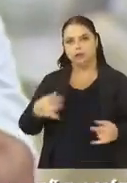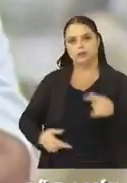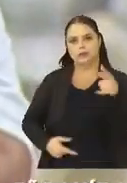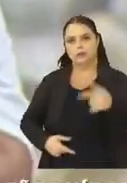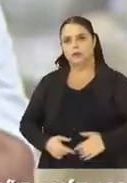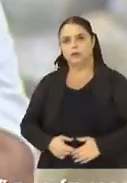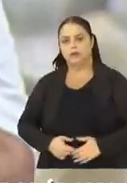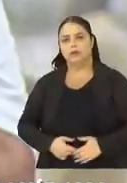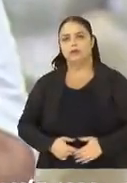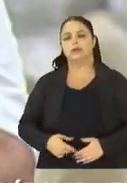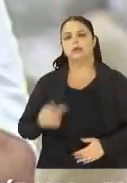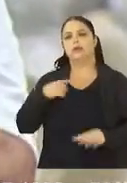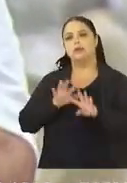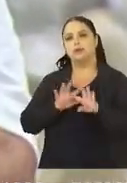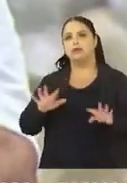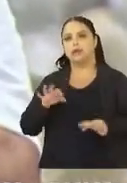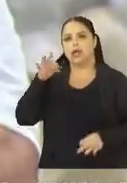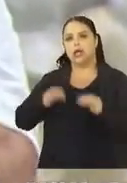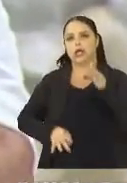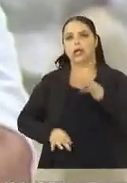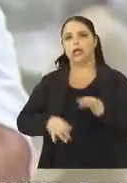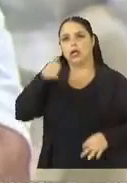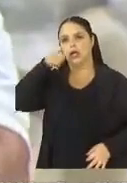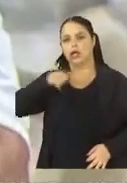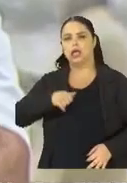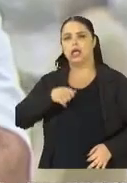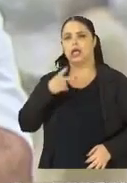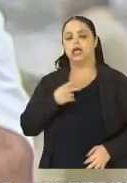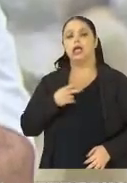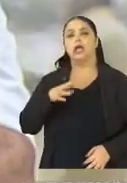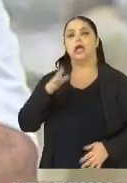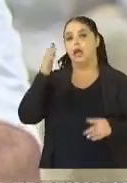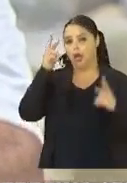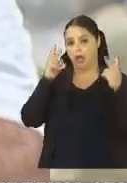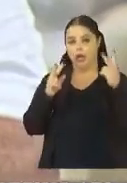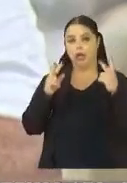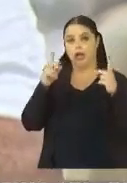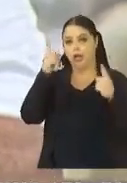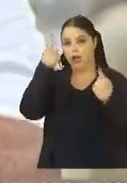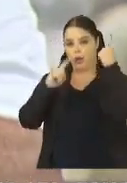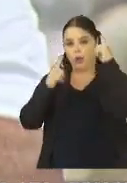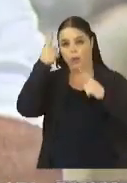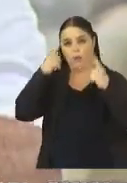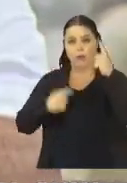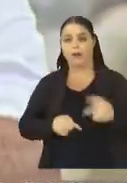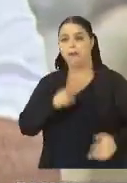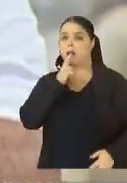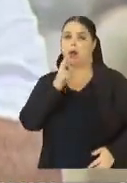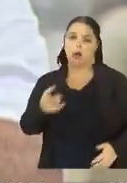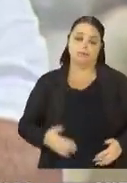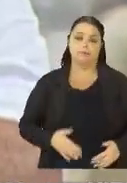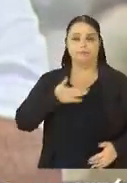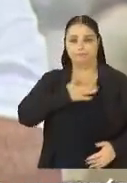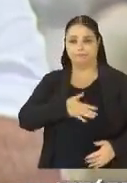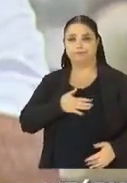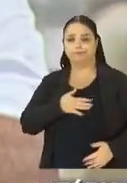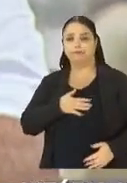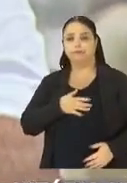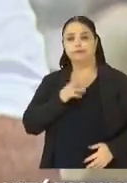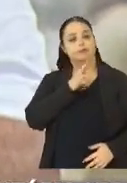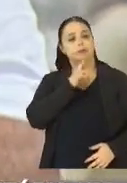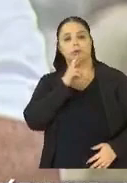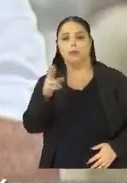hoje eu vou estar na frente tu vai juíza em fevereiro para responder isso e eu Bem que eu gostaria que você fosse lá